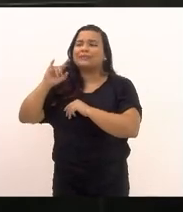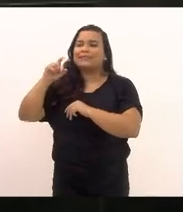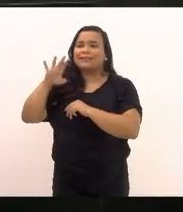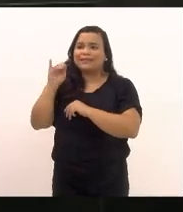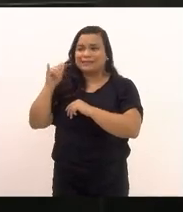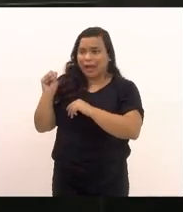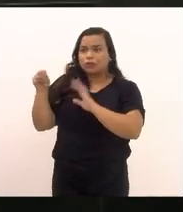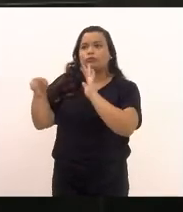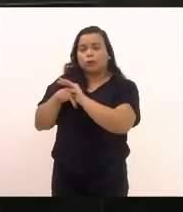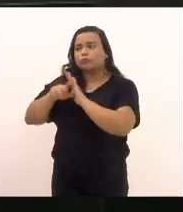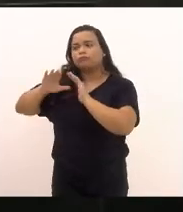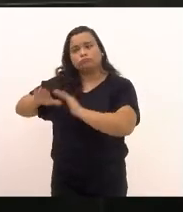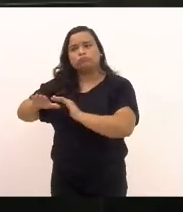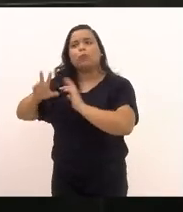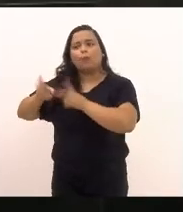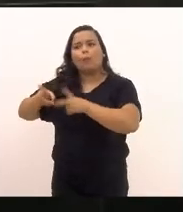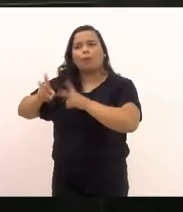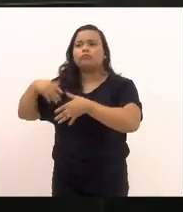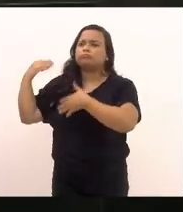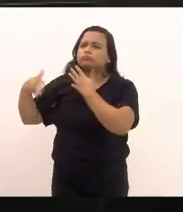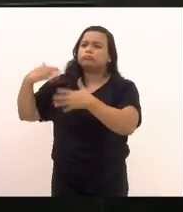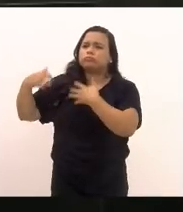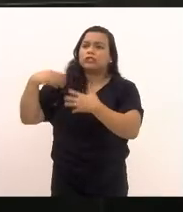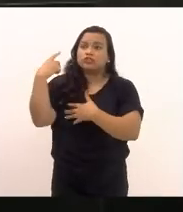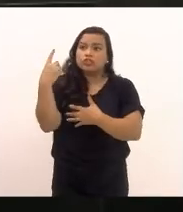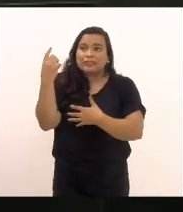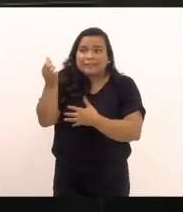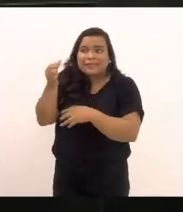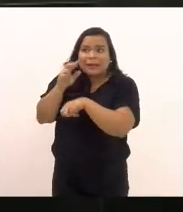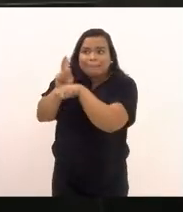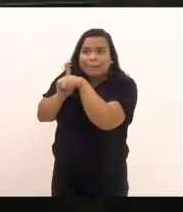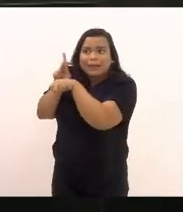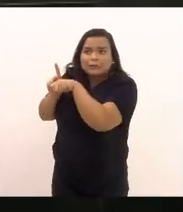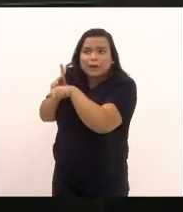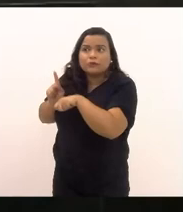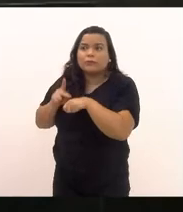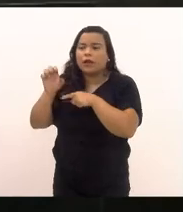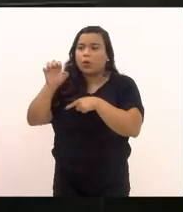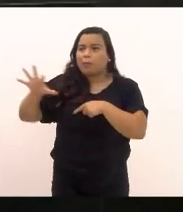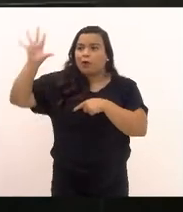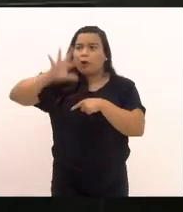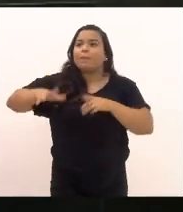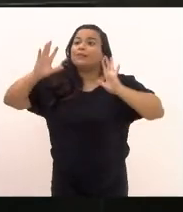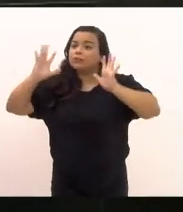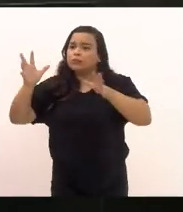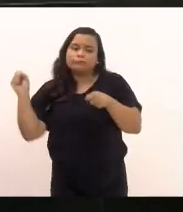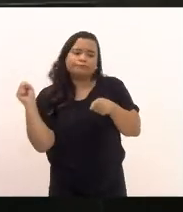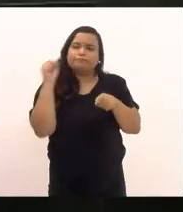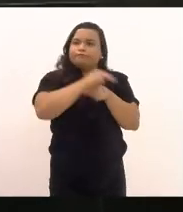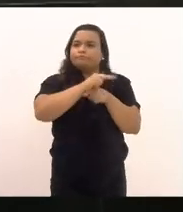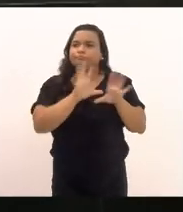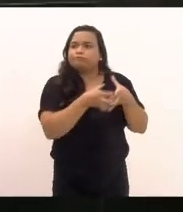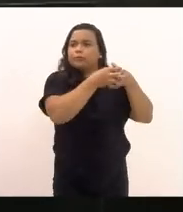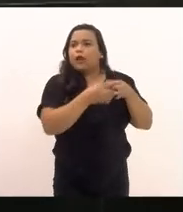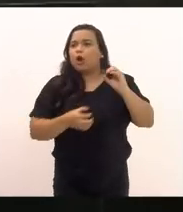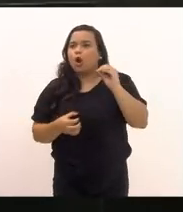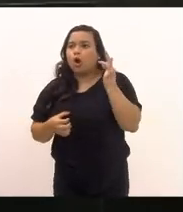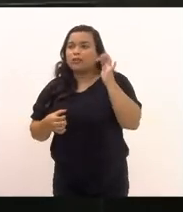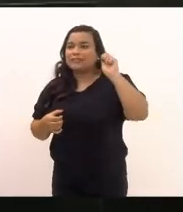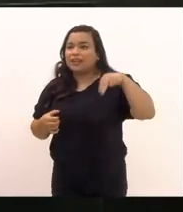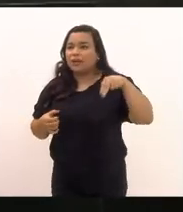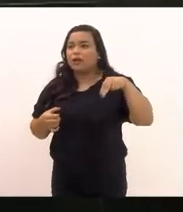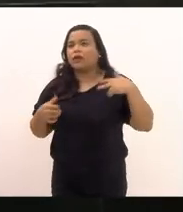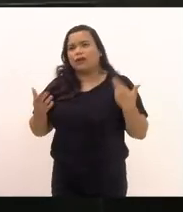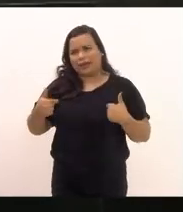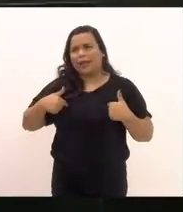dizer. Ora, de lá para cá, 16 países do leste europeu já ingressaram, né, na OTAN. Eu acho que eu defendo a